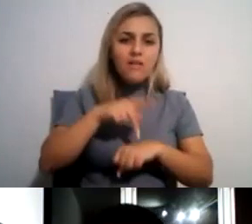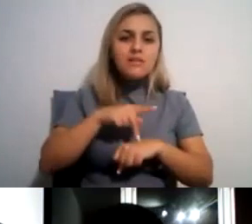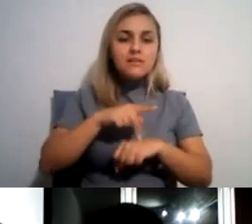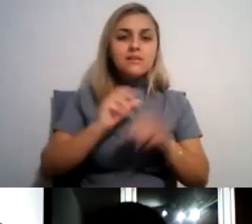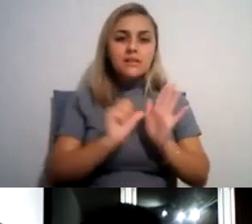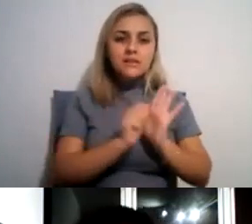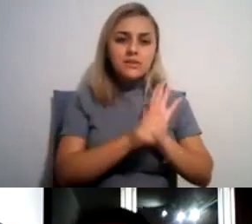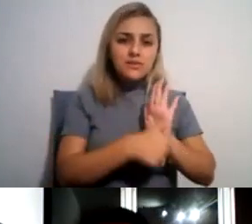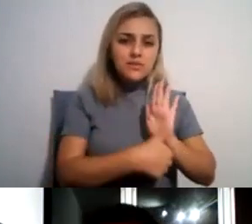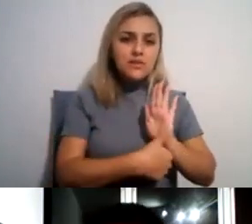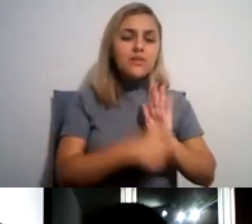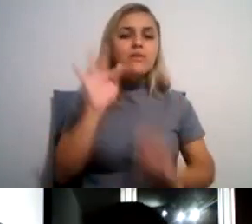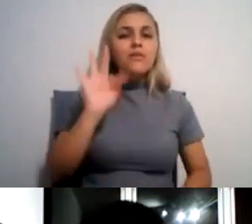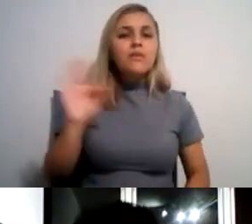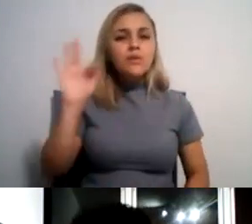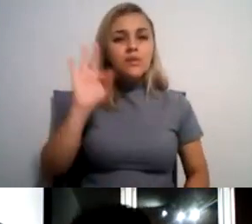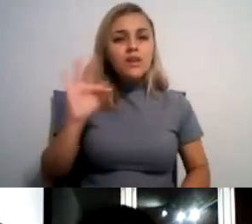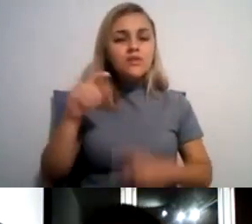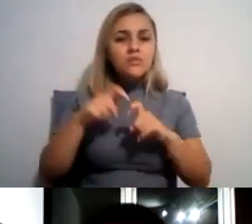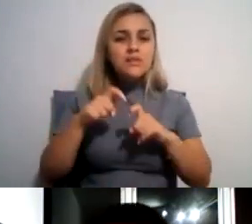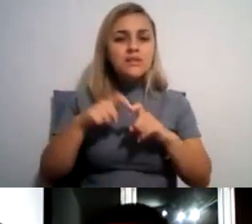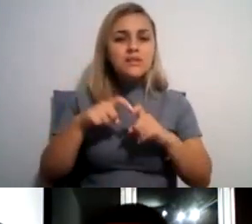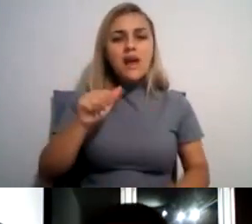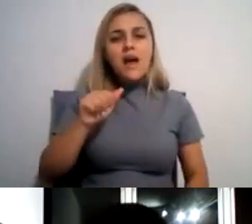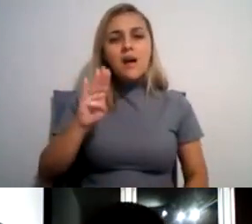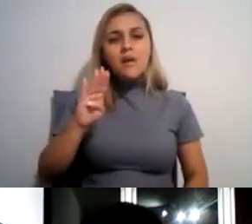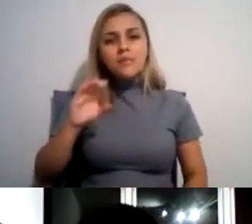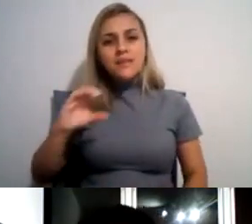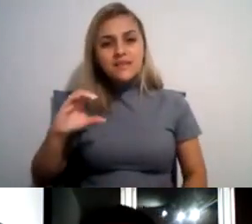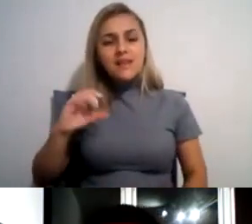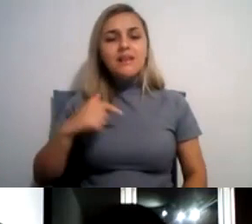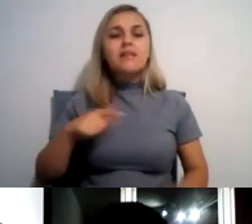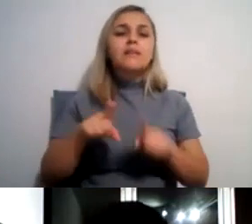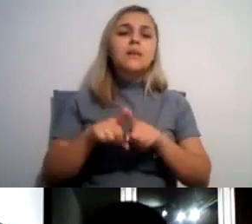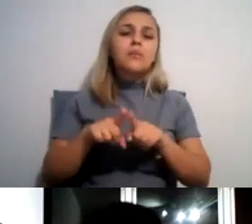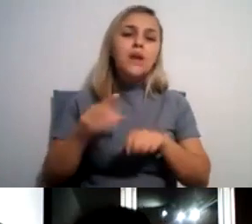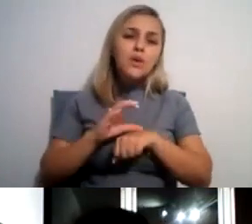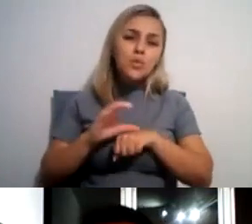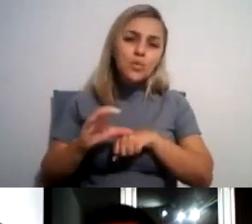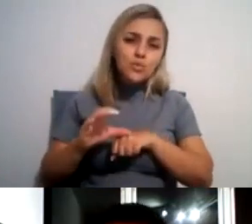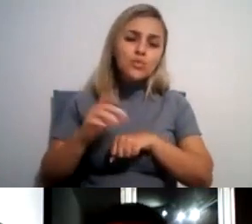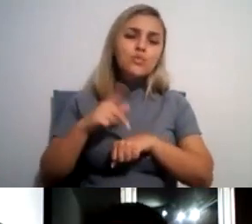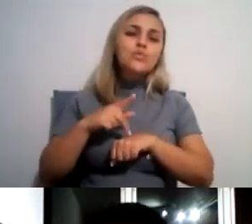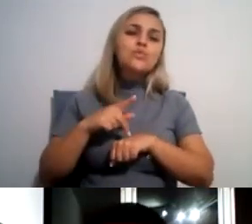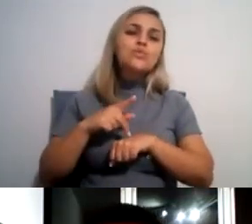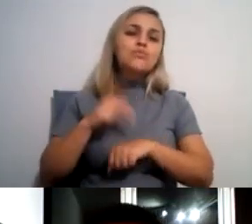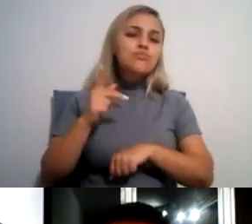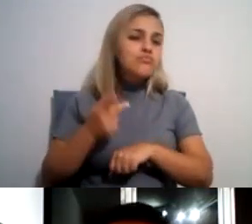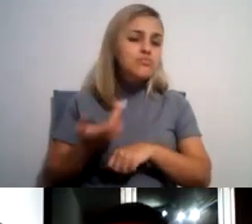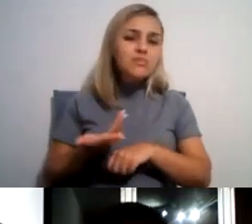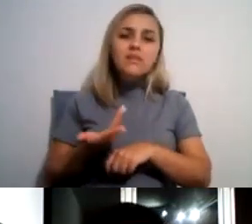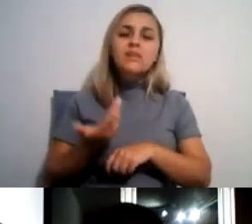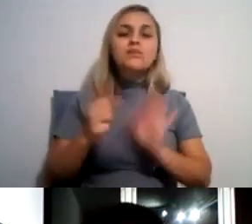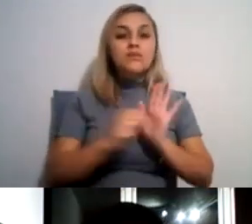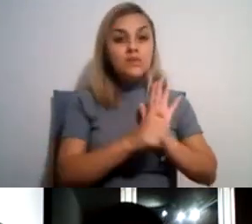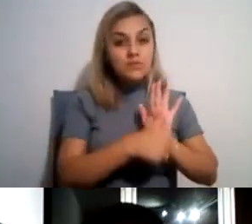do ABC e o CEPEC, eu fiz cursos de capacitação no Hospital das Clínicas em Síndrome de Down, enfim, a coisa